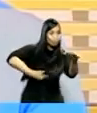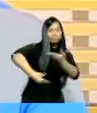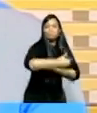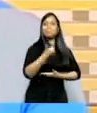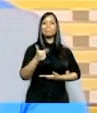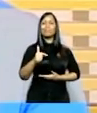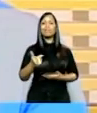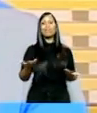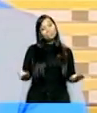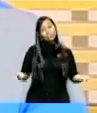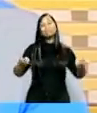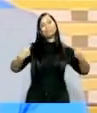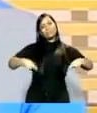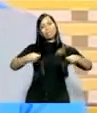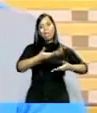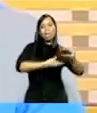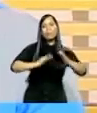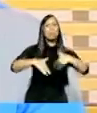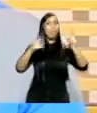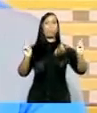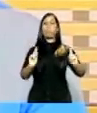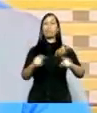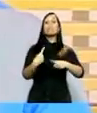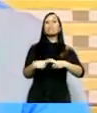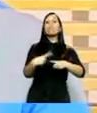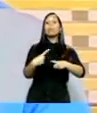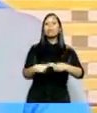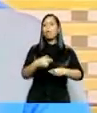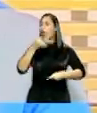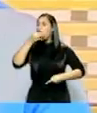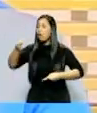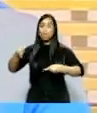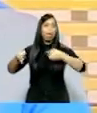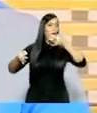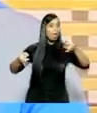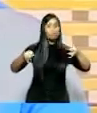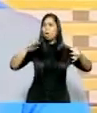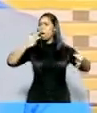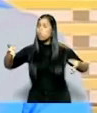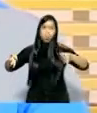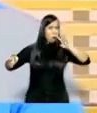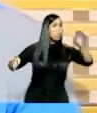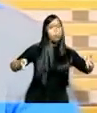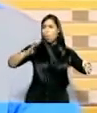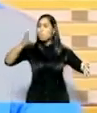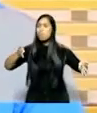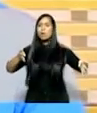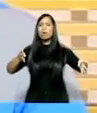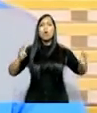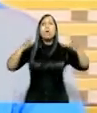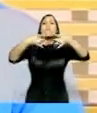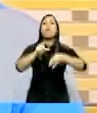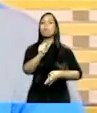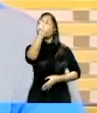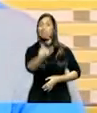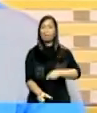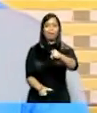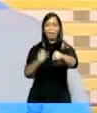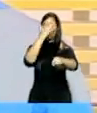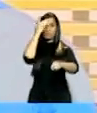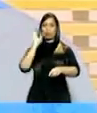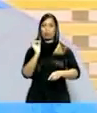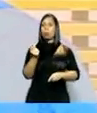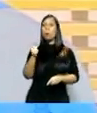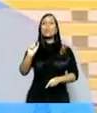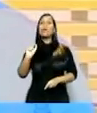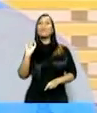né, necessariamente o debate não evolui. Porque as acusações e as análises passam a ser de pessoas, né, em relação às pessoas e não em relação